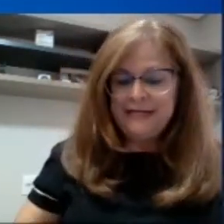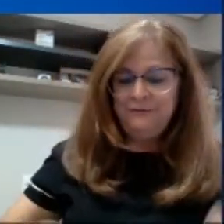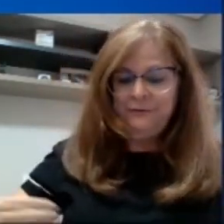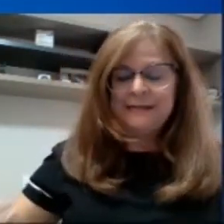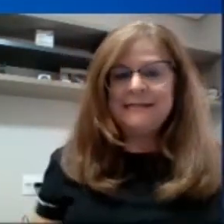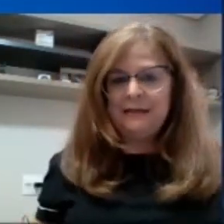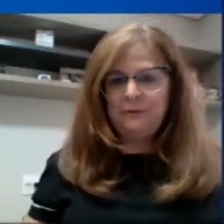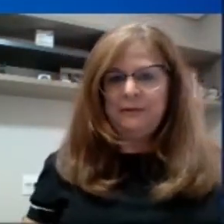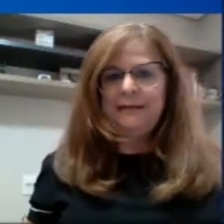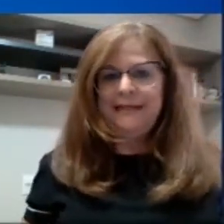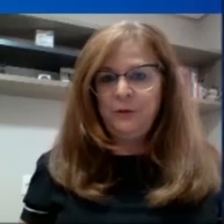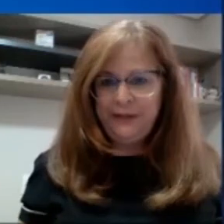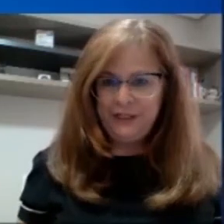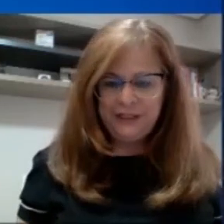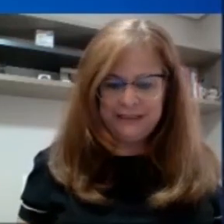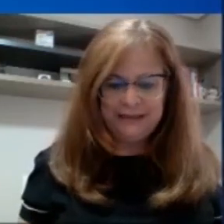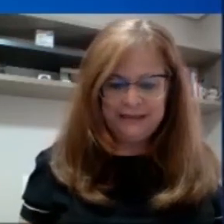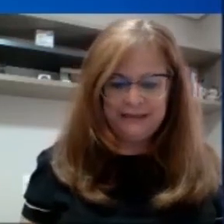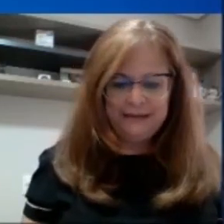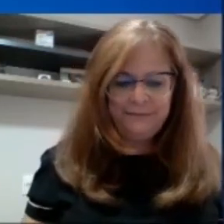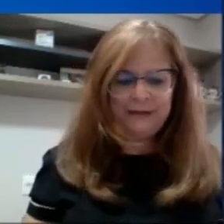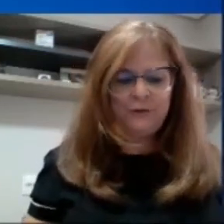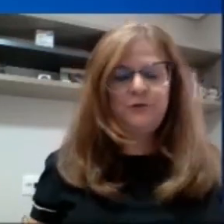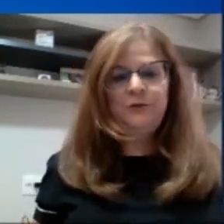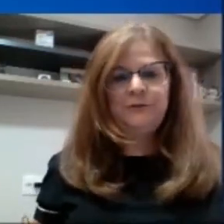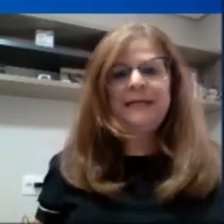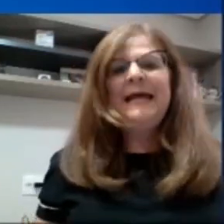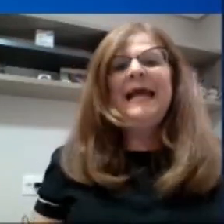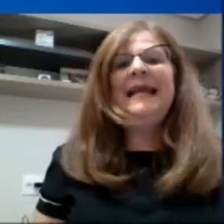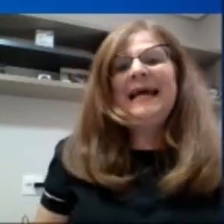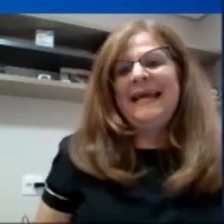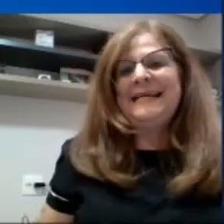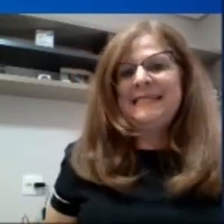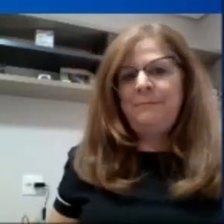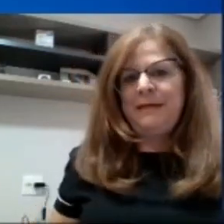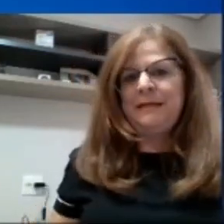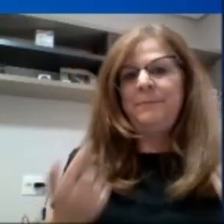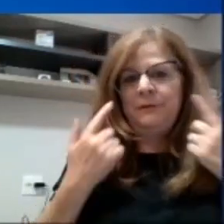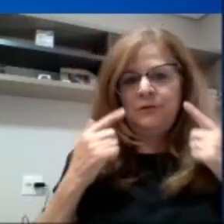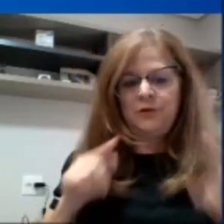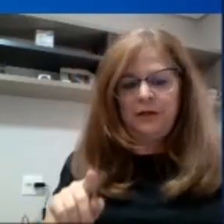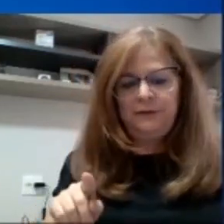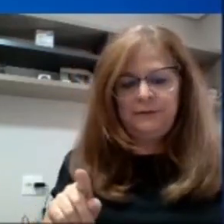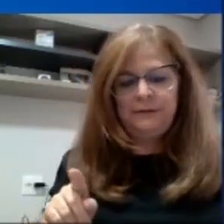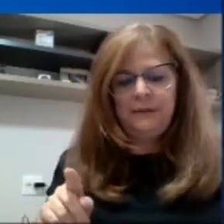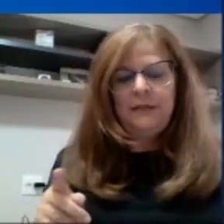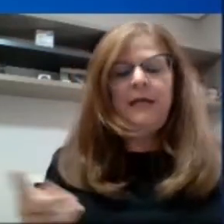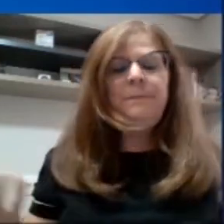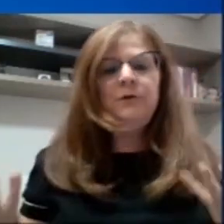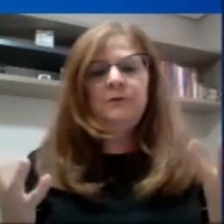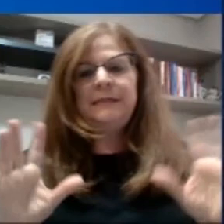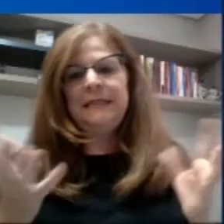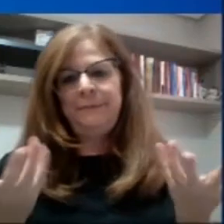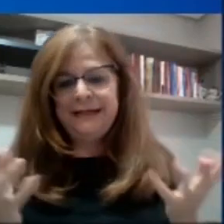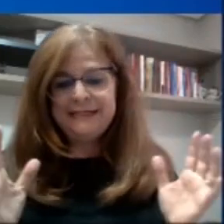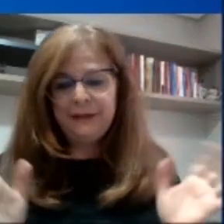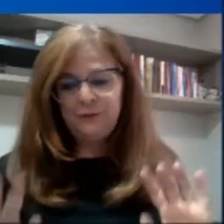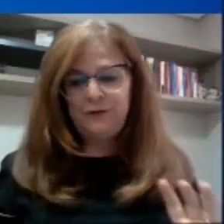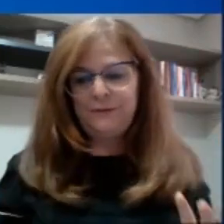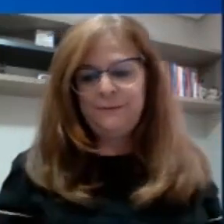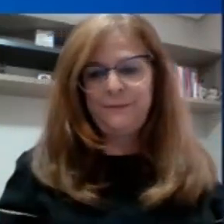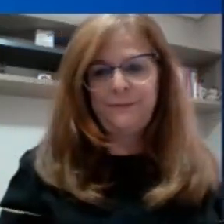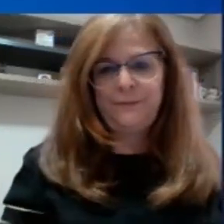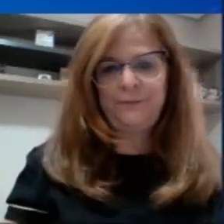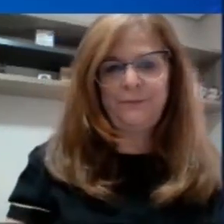Pois a informação linguística para os surdos, ela é recebida pelos olhos e produzida pelas